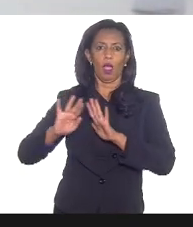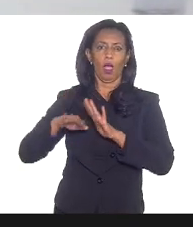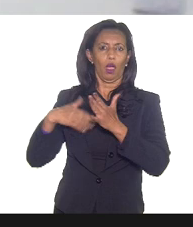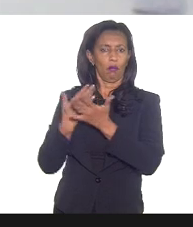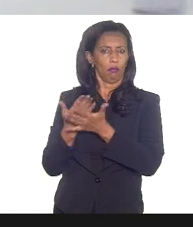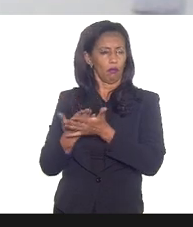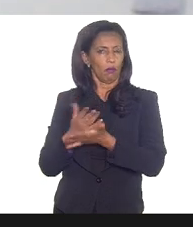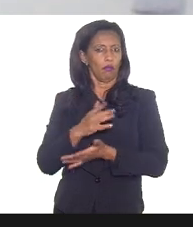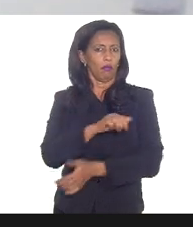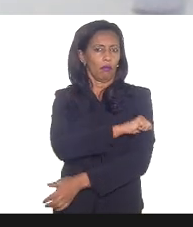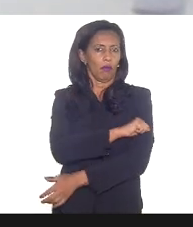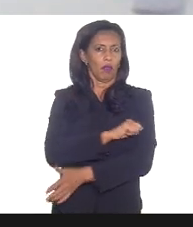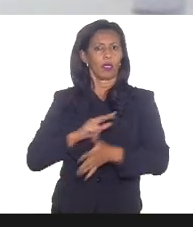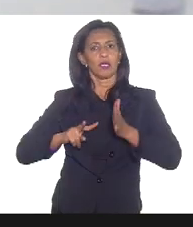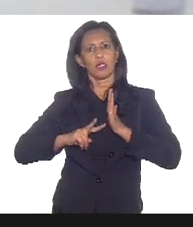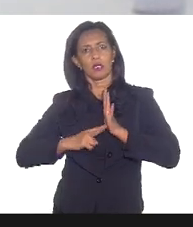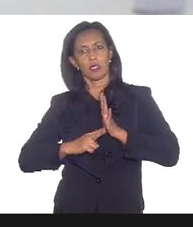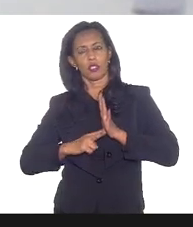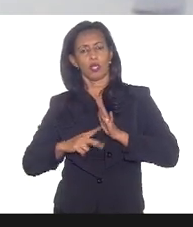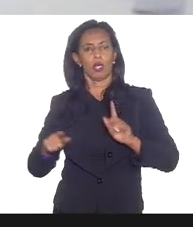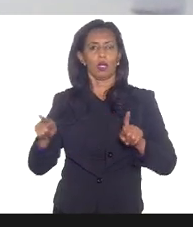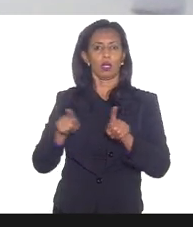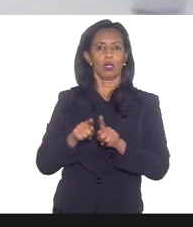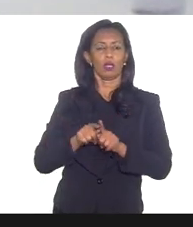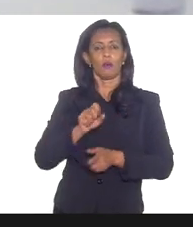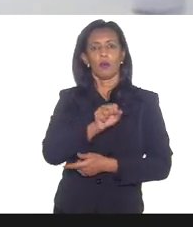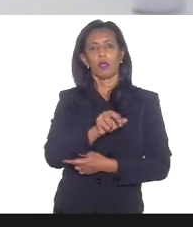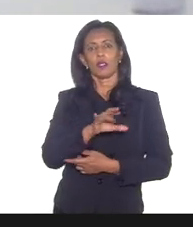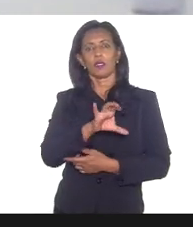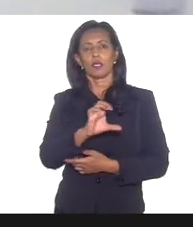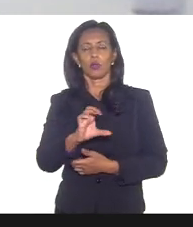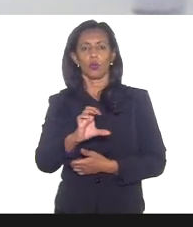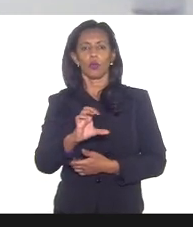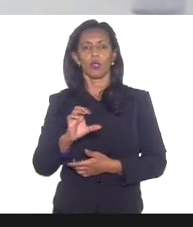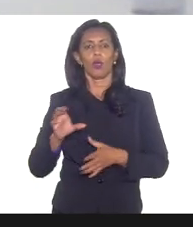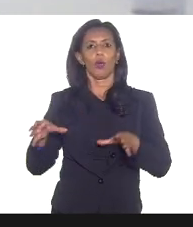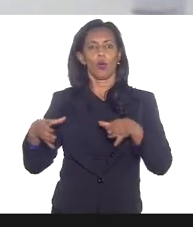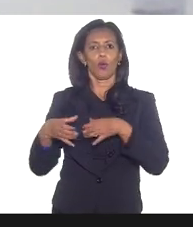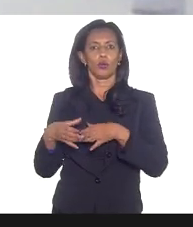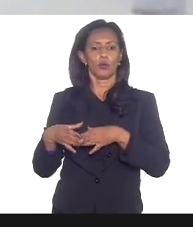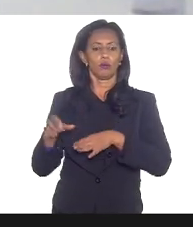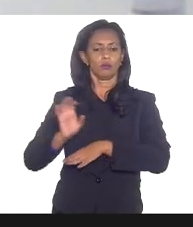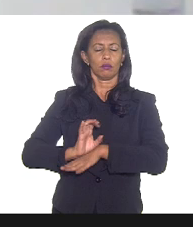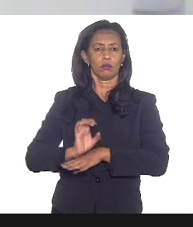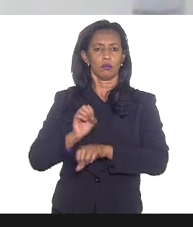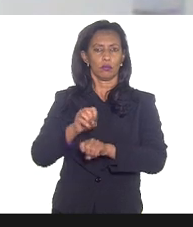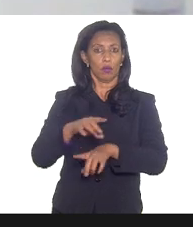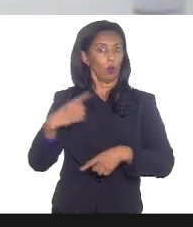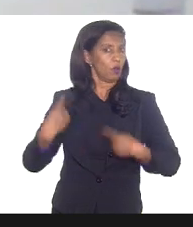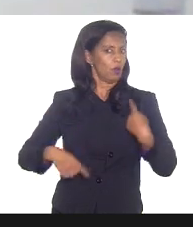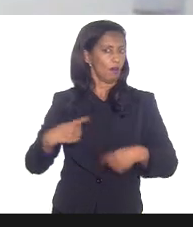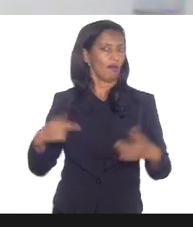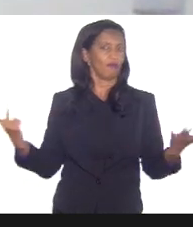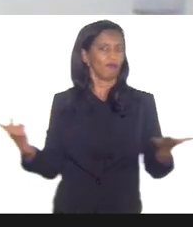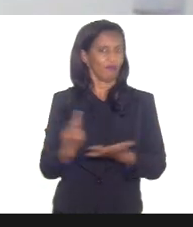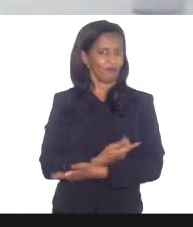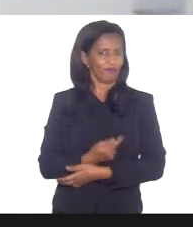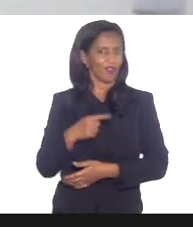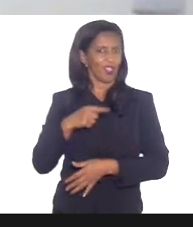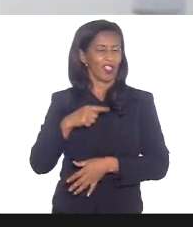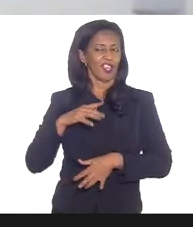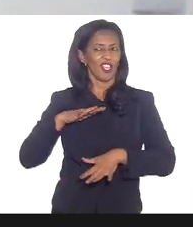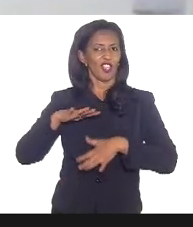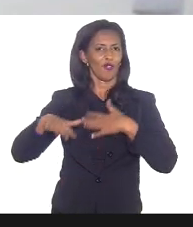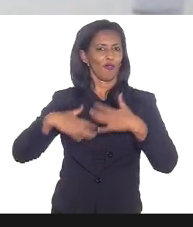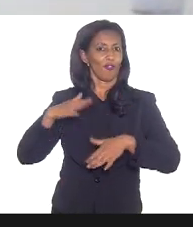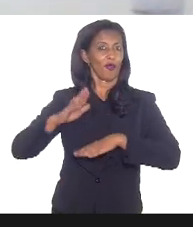estudantis, sindicais, assim como a SEDUC e o Conselho Estadual de Educação. O debate vai acontecer no Estado do Rio de Janeiro, envolvendo cada